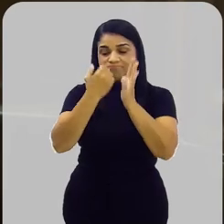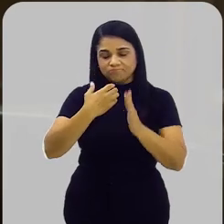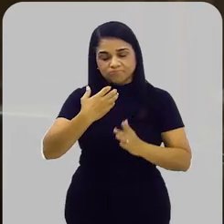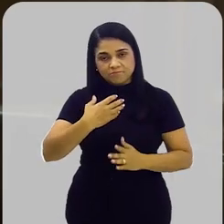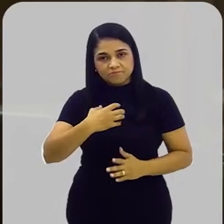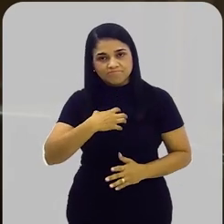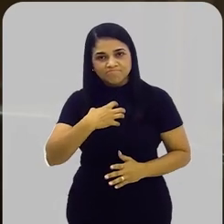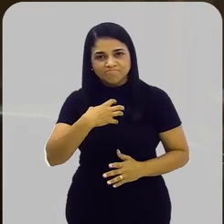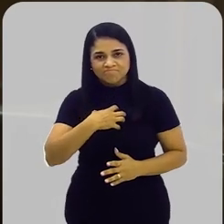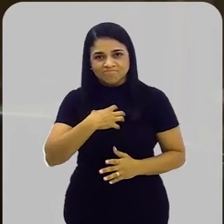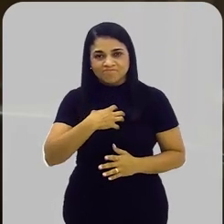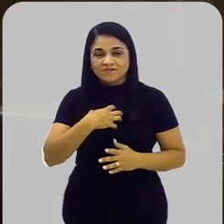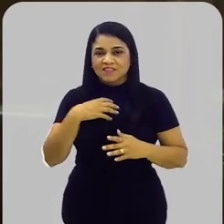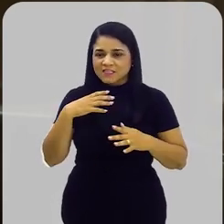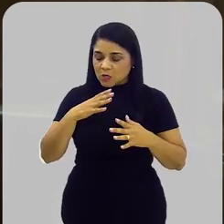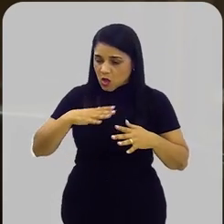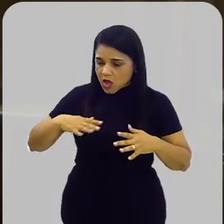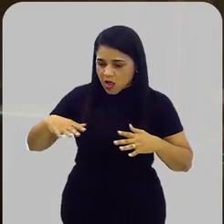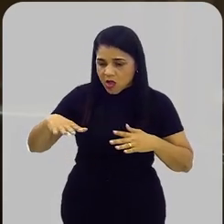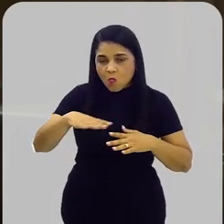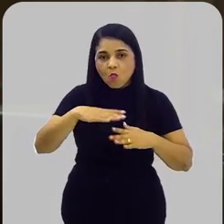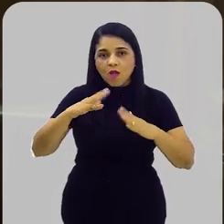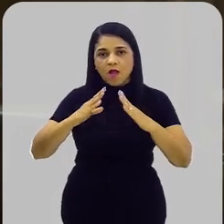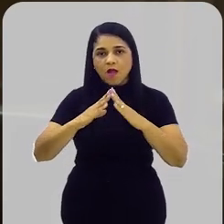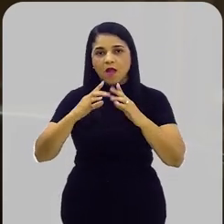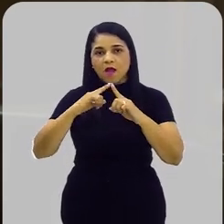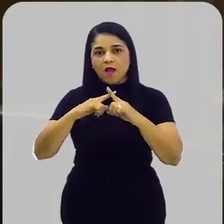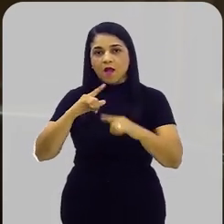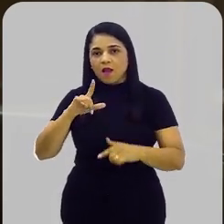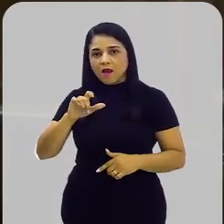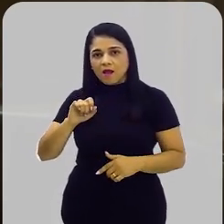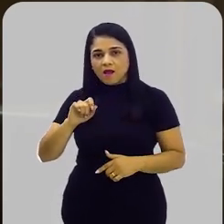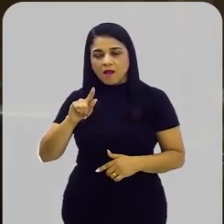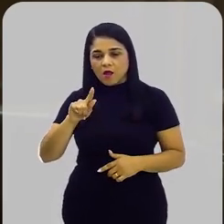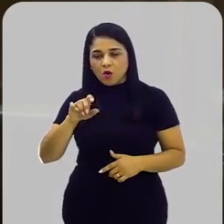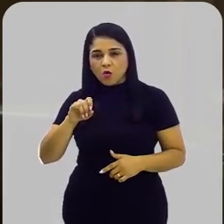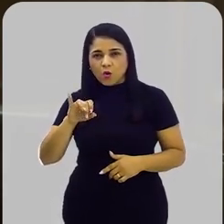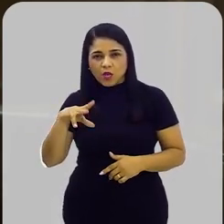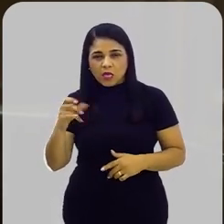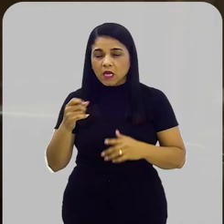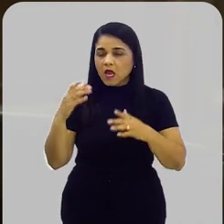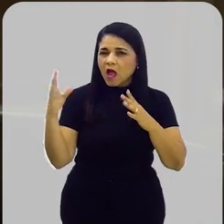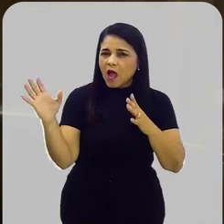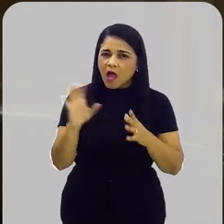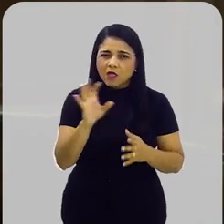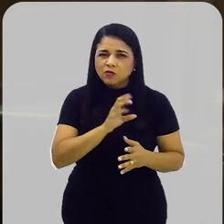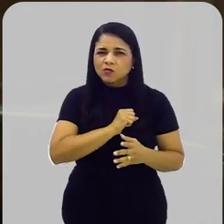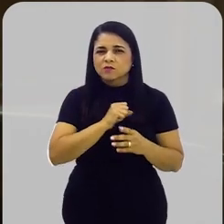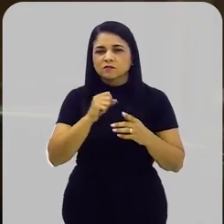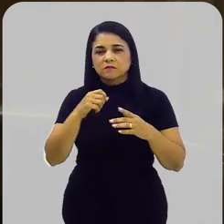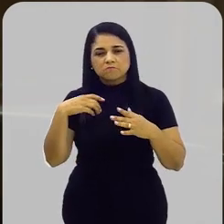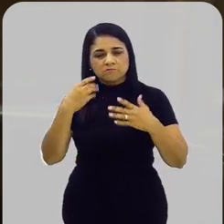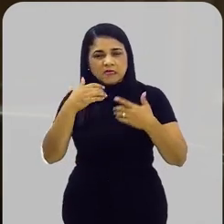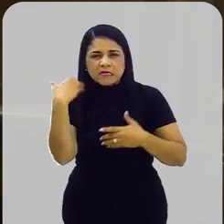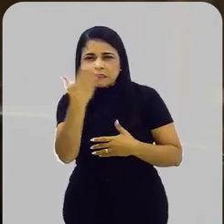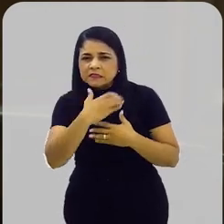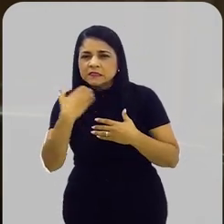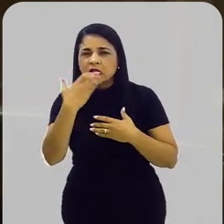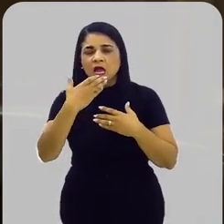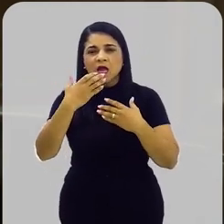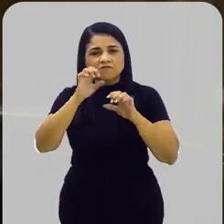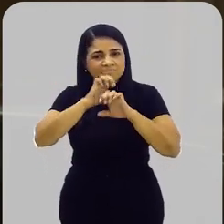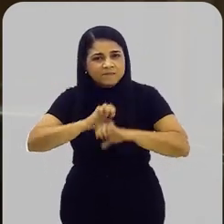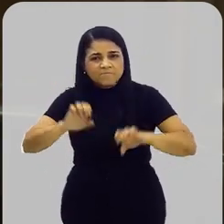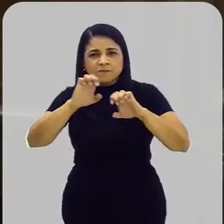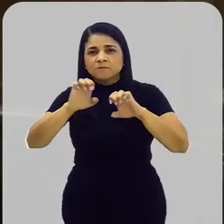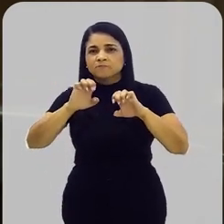A atmosfera do louvor da Lagoinha, né? Com adoração. É, a adoração, como eles cantavam, como eles ministravam, foi... Eu